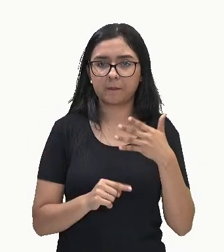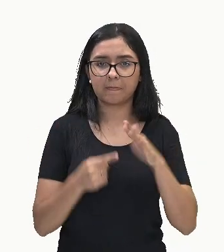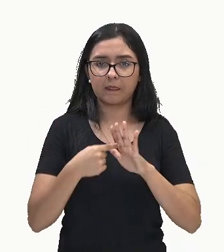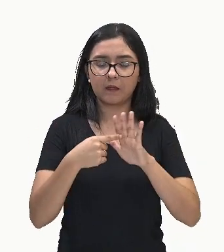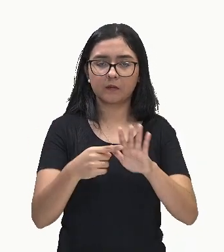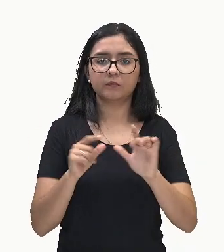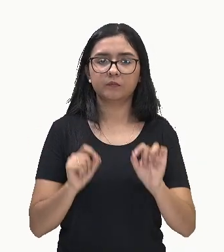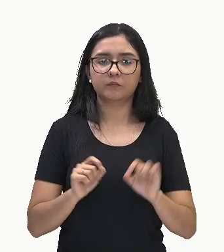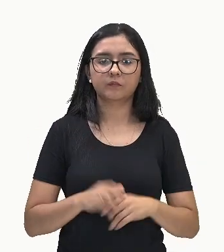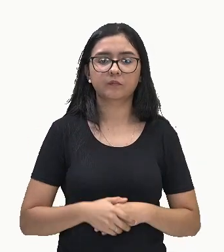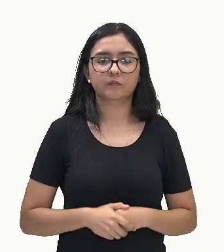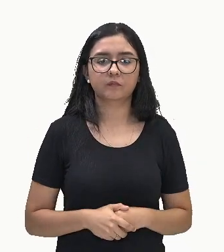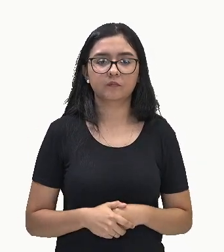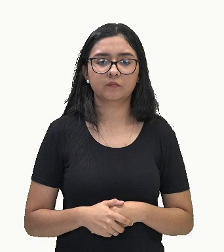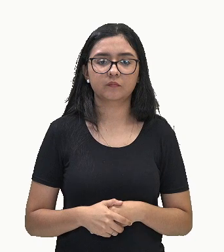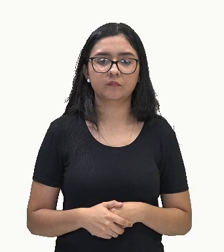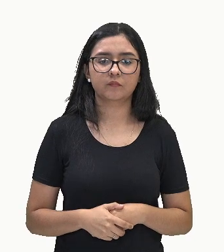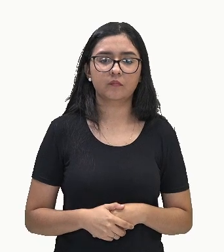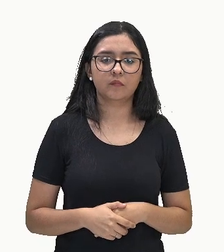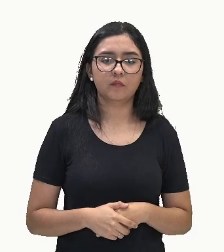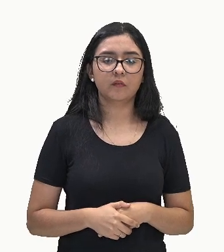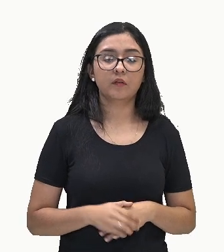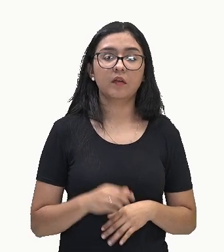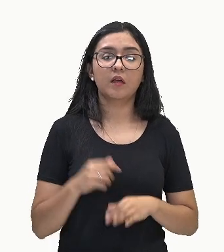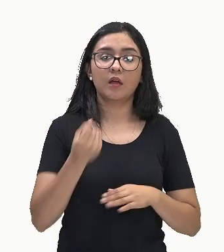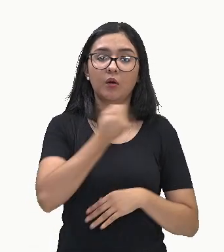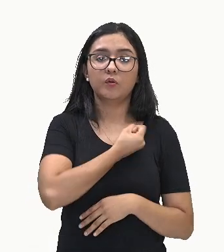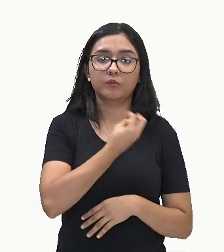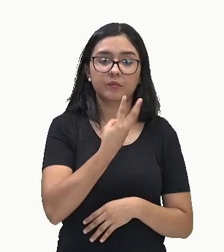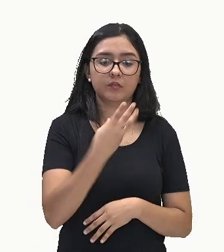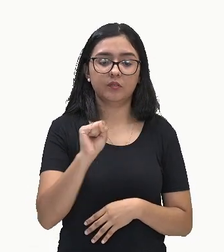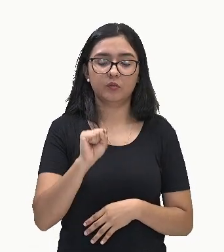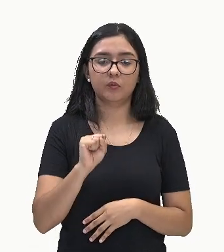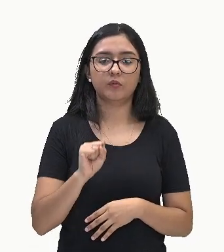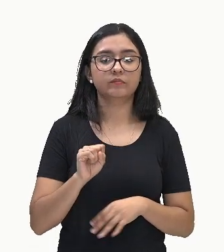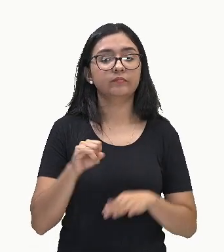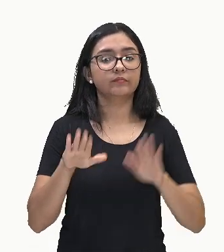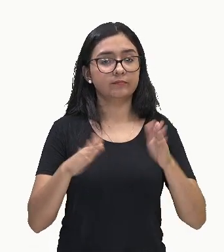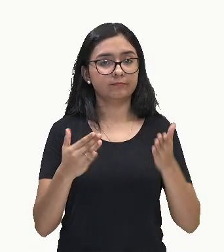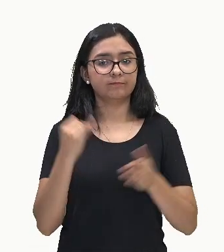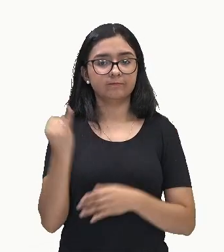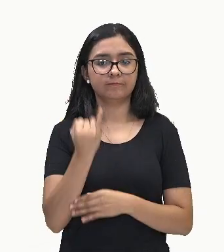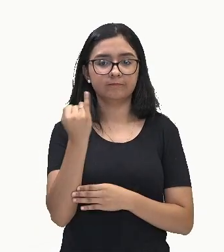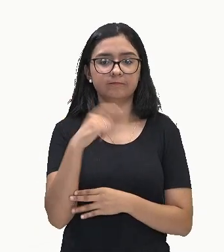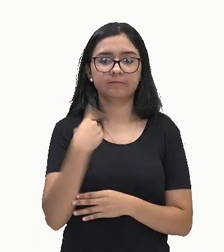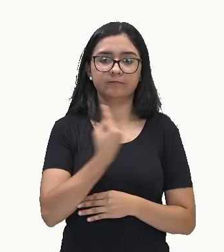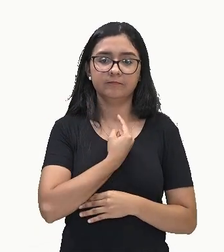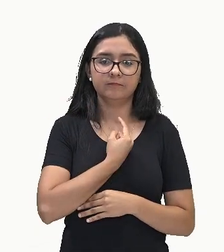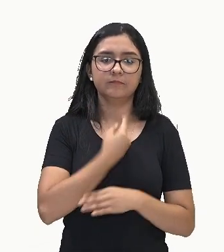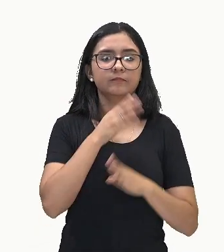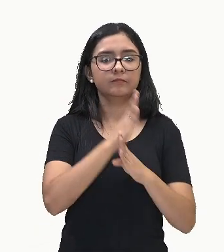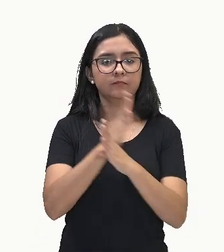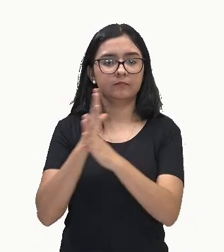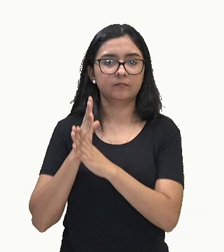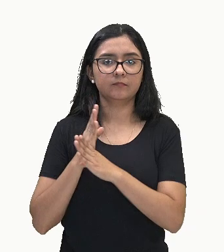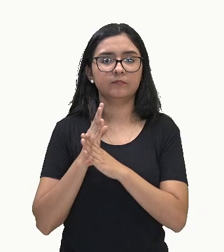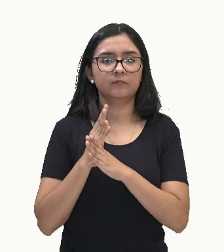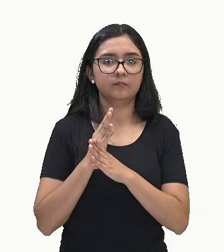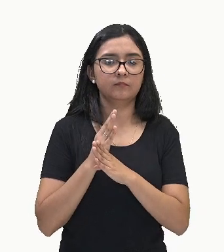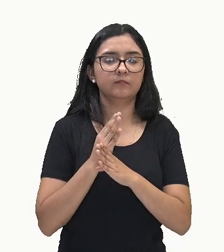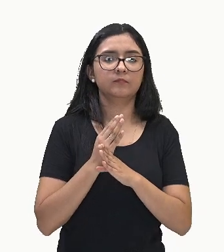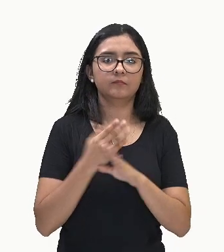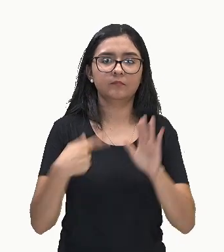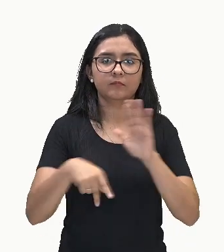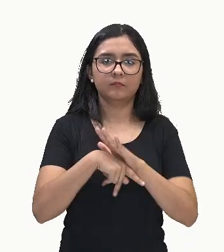aí indicado é o 38 então é muito importante nós sabermos identificar aí os elementos que estão compondo o